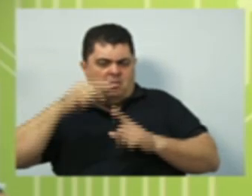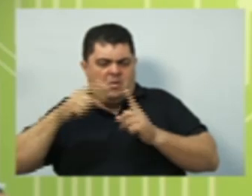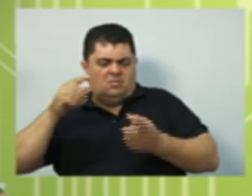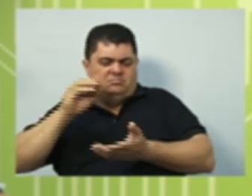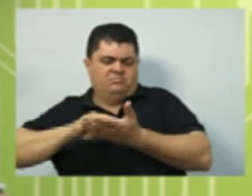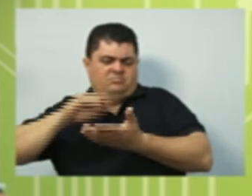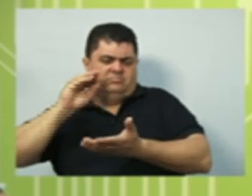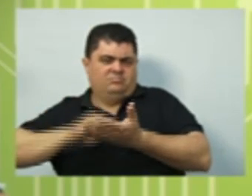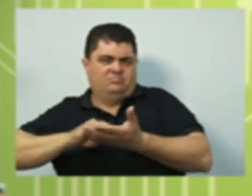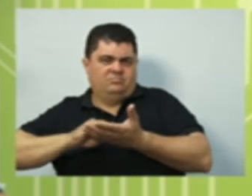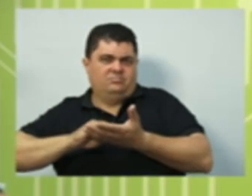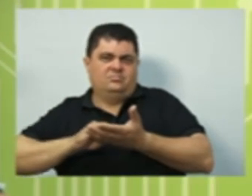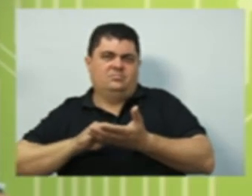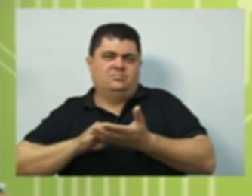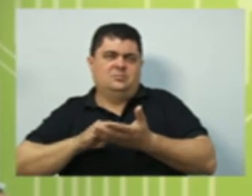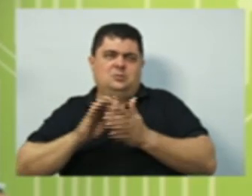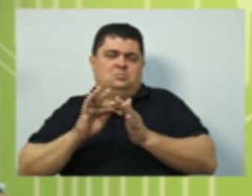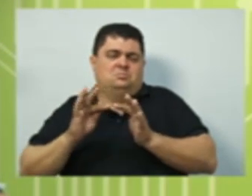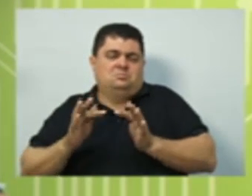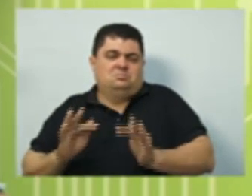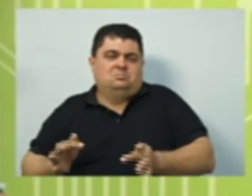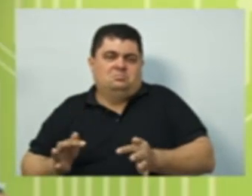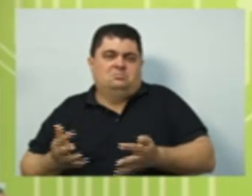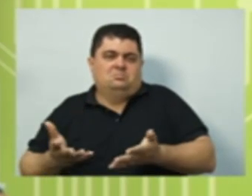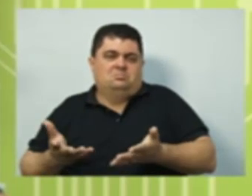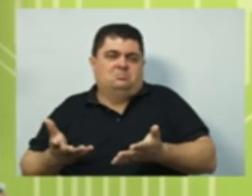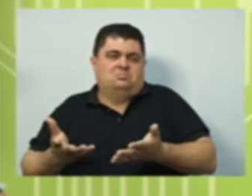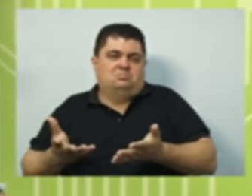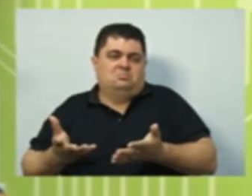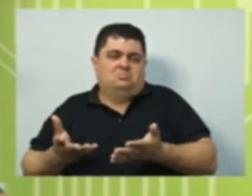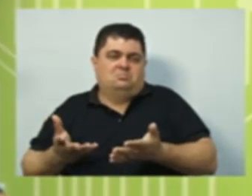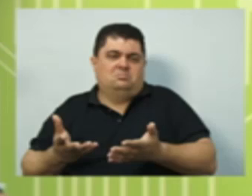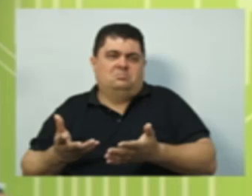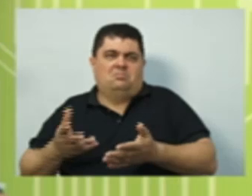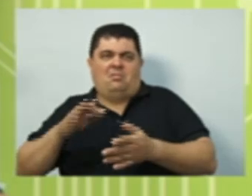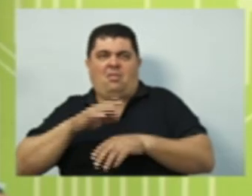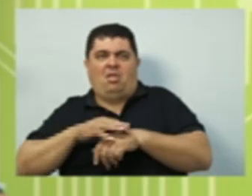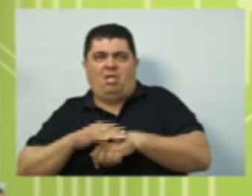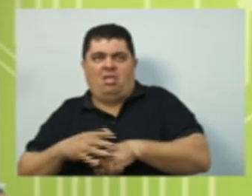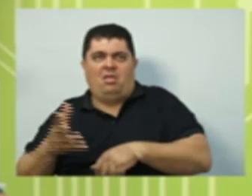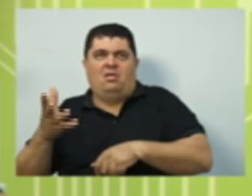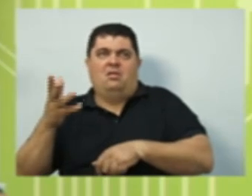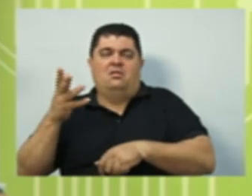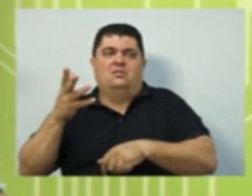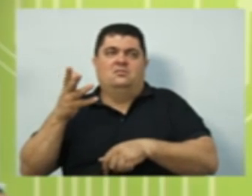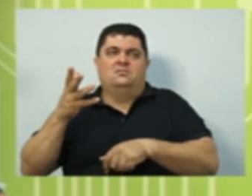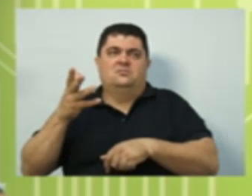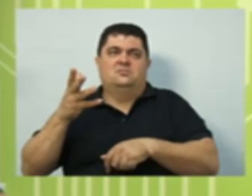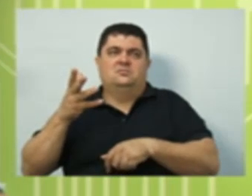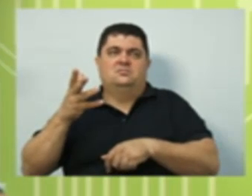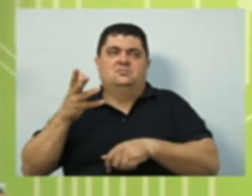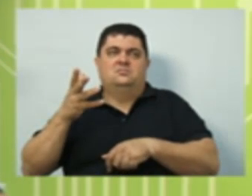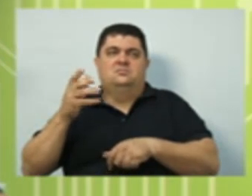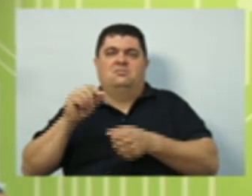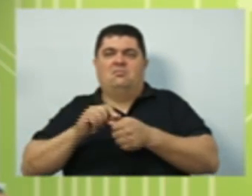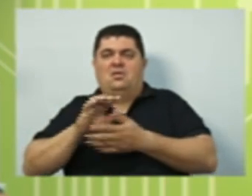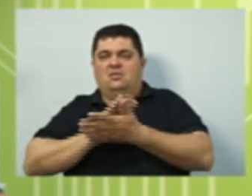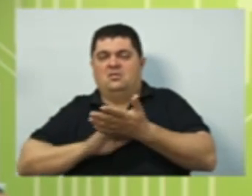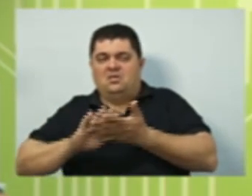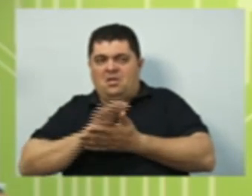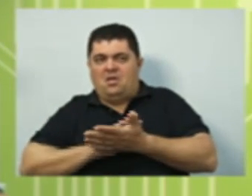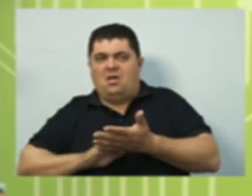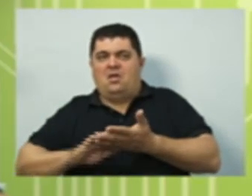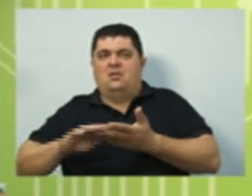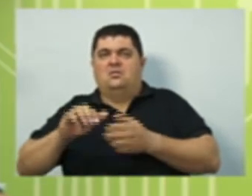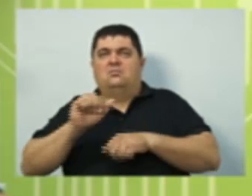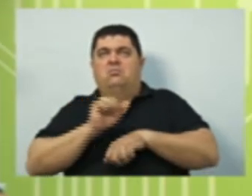potencial. Está simplesmente ficando doente, ficando sedentário, como dizem alguns, sem